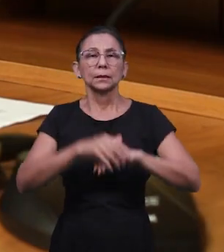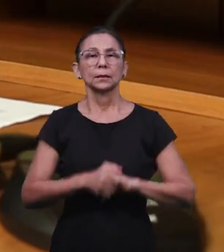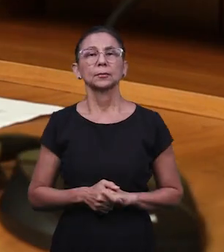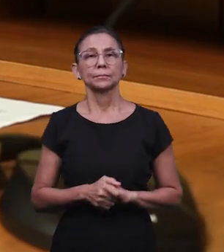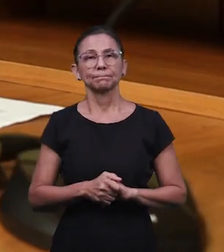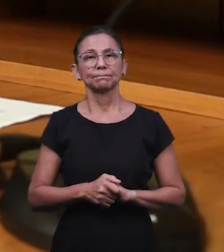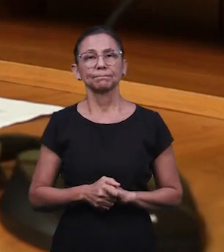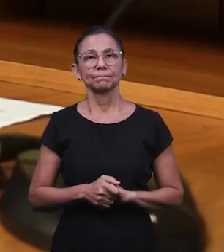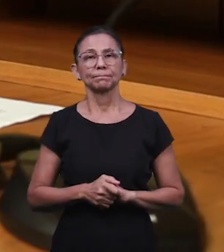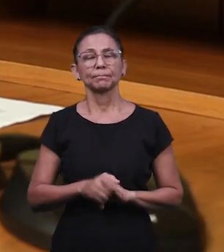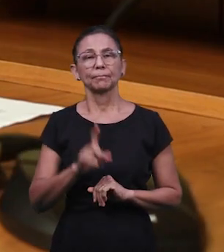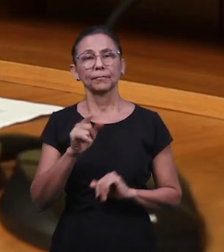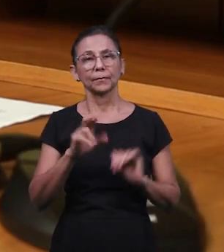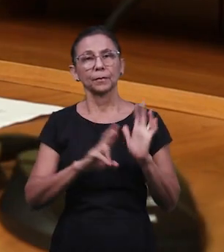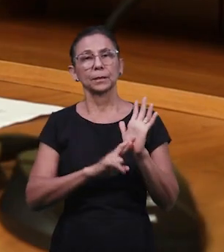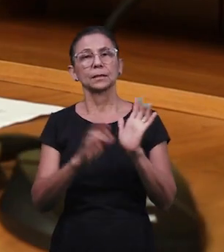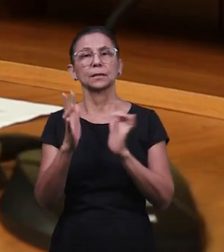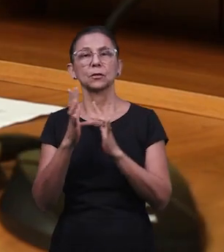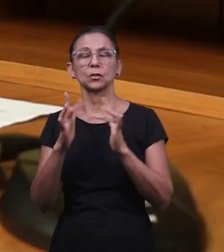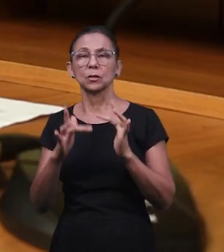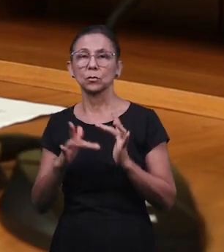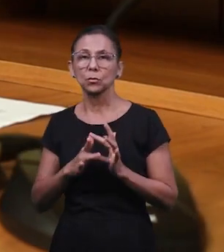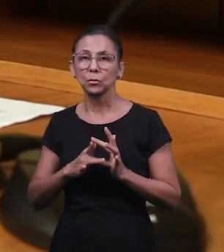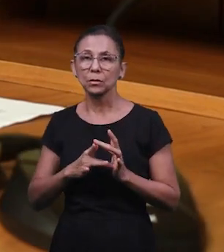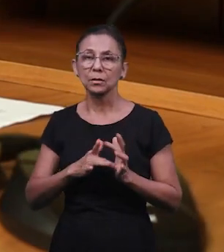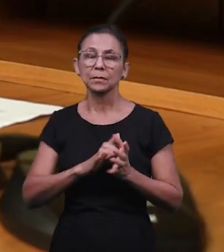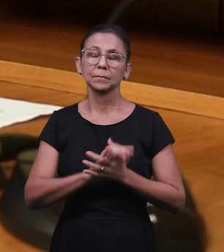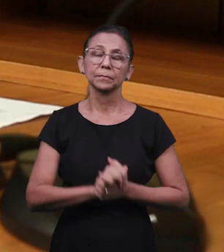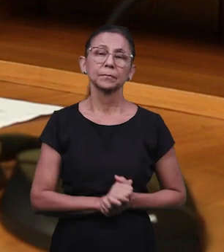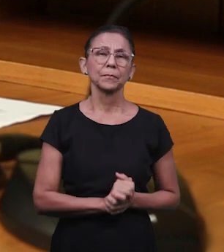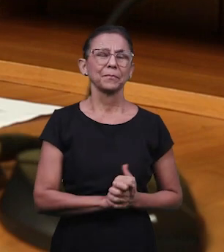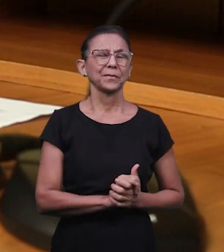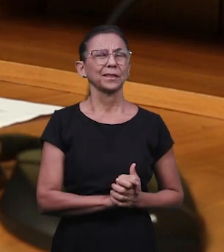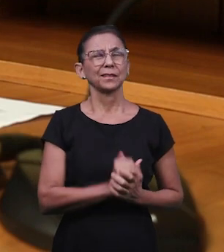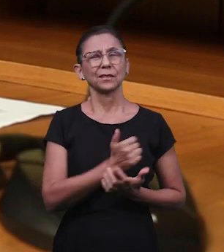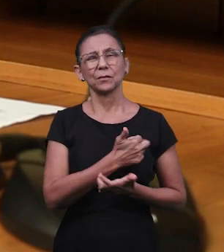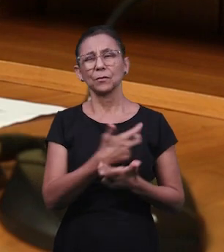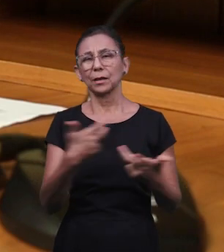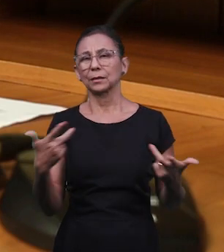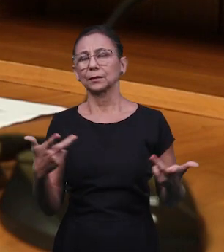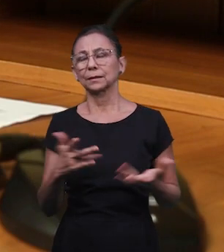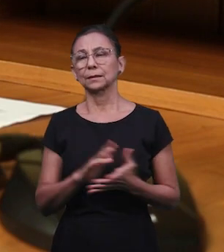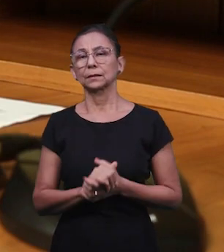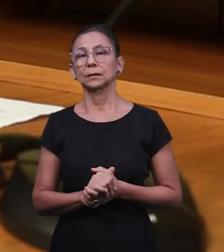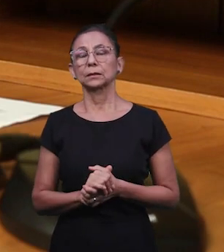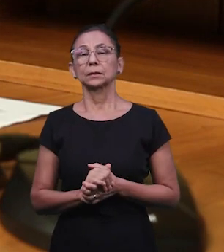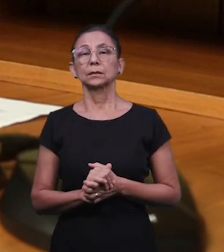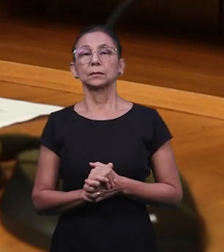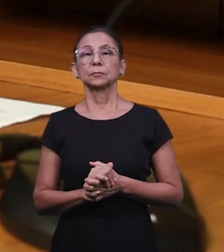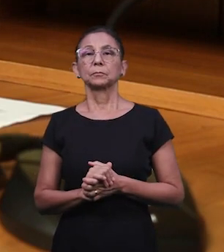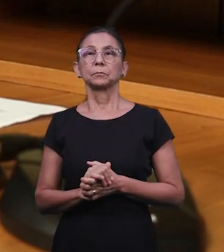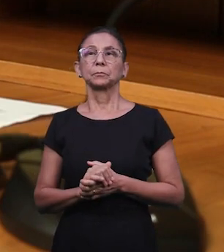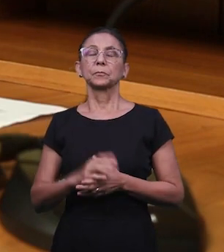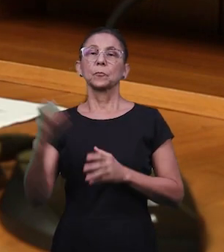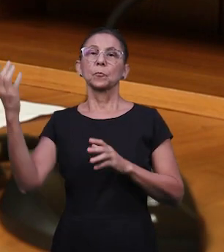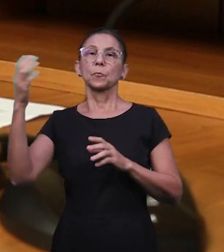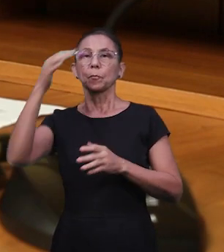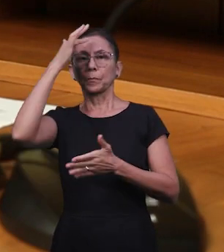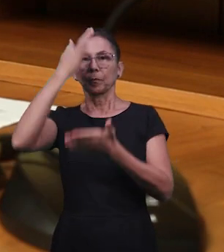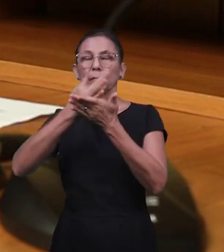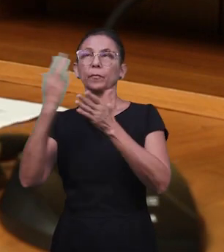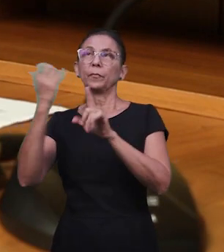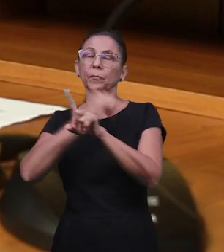é? E tantos outros. Então, essa fé profética, ela está determinada. Só